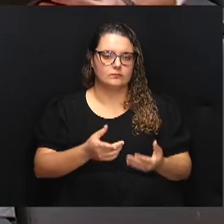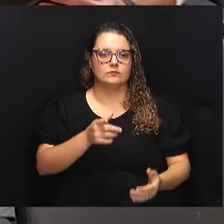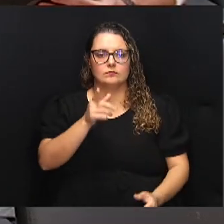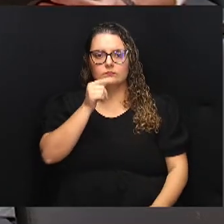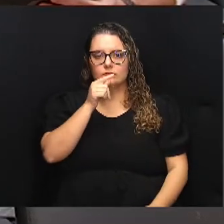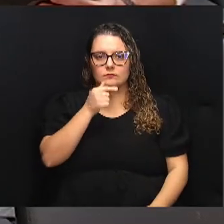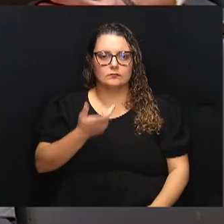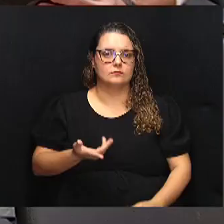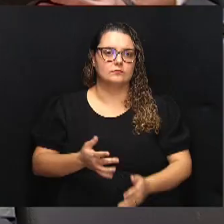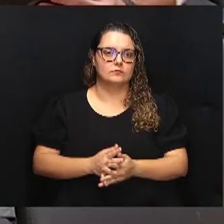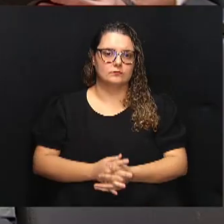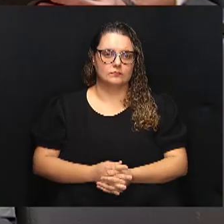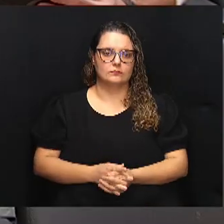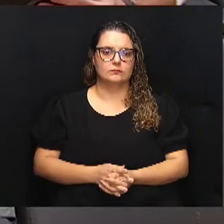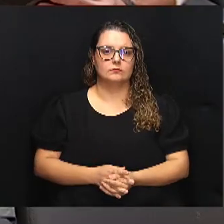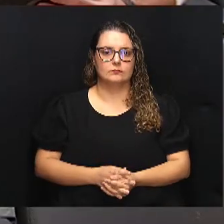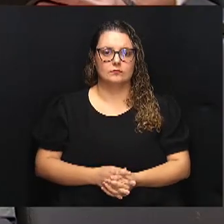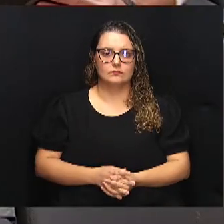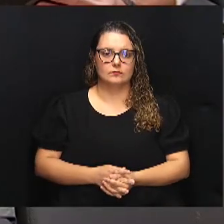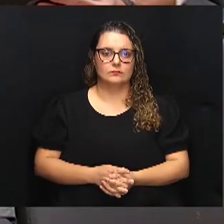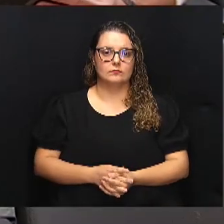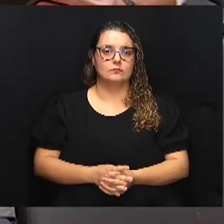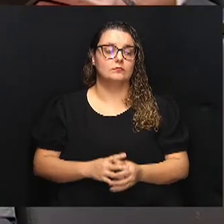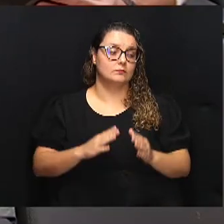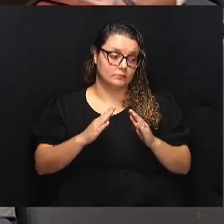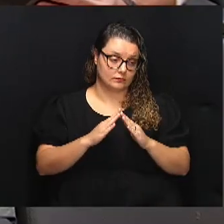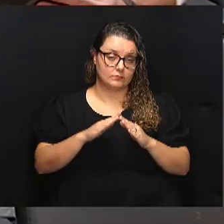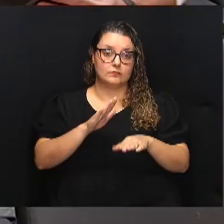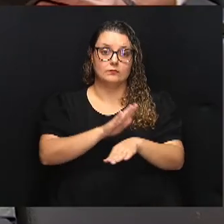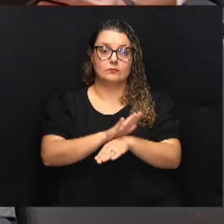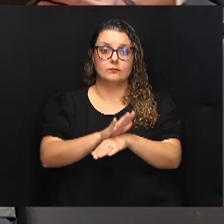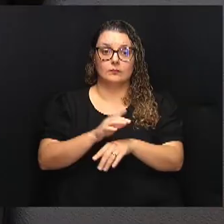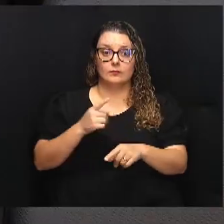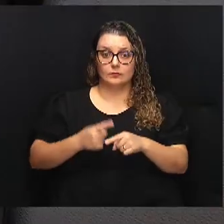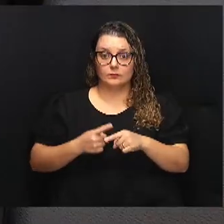ração. Então essas casinhas acabam ajudando, porque o